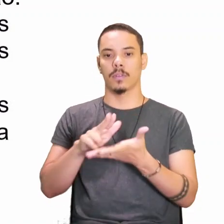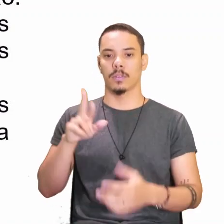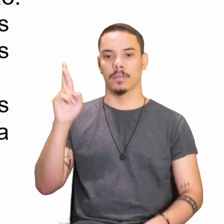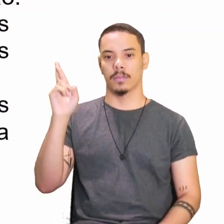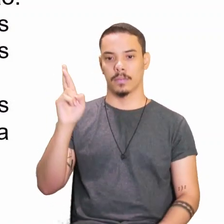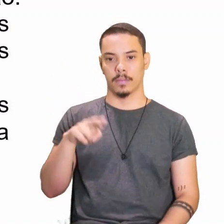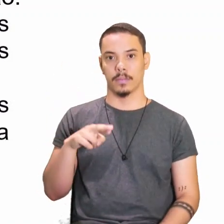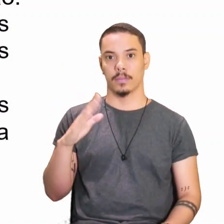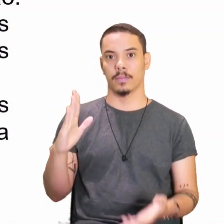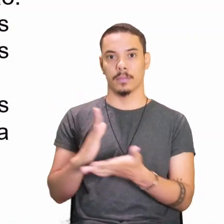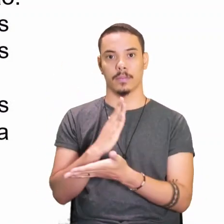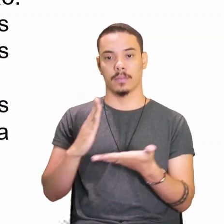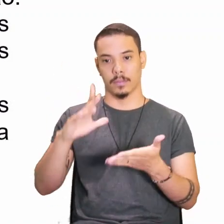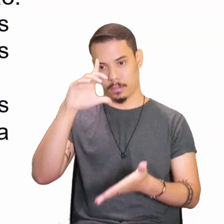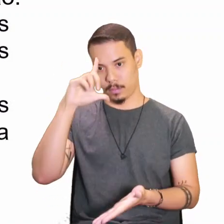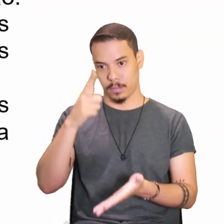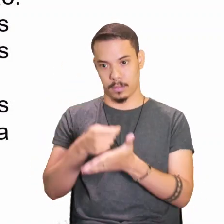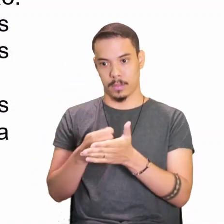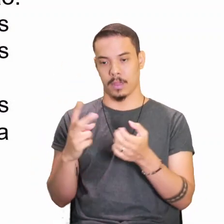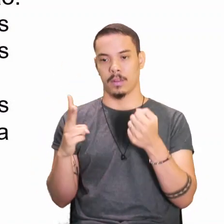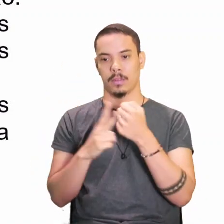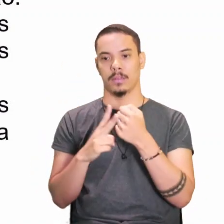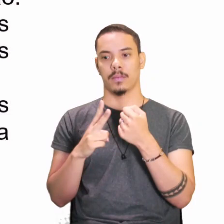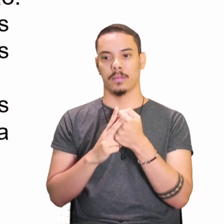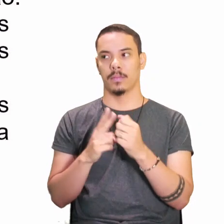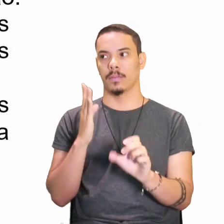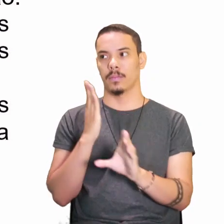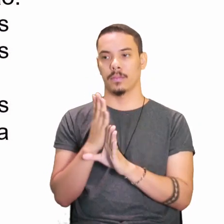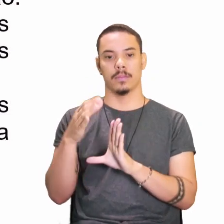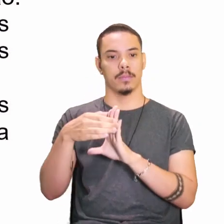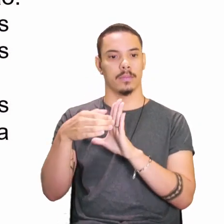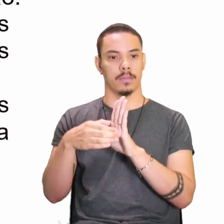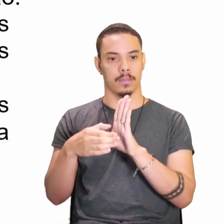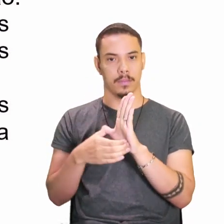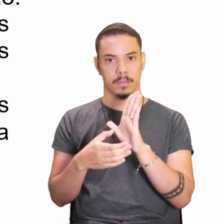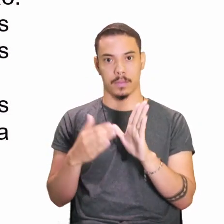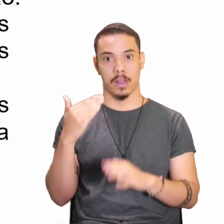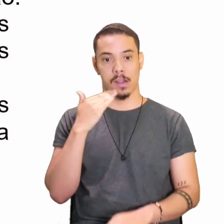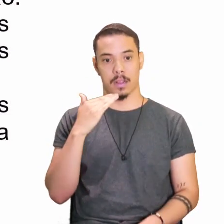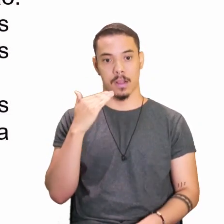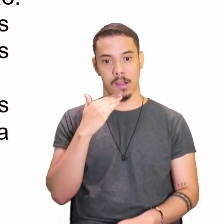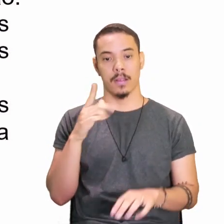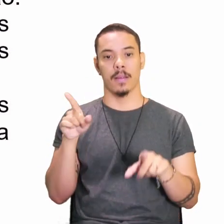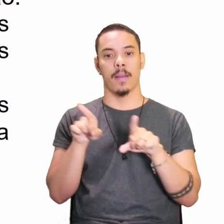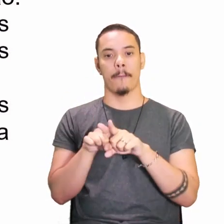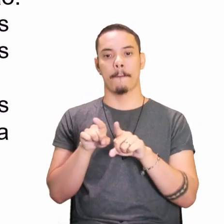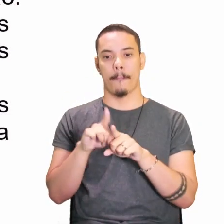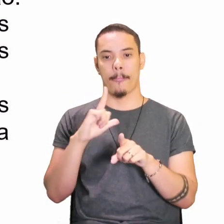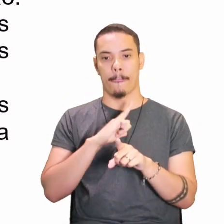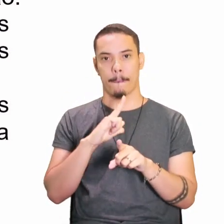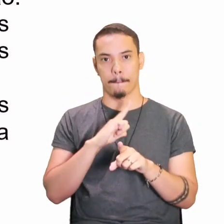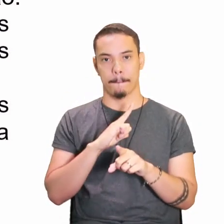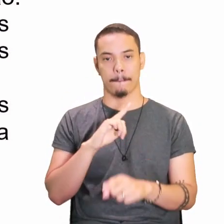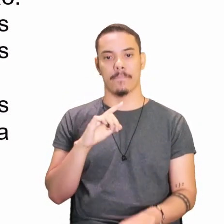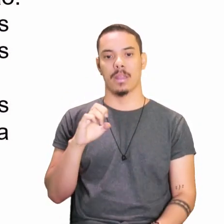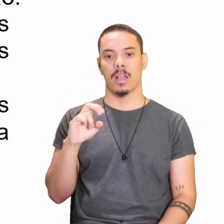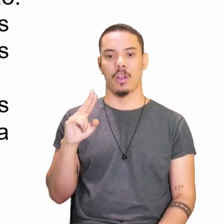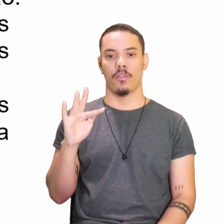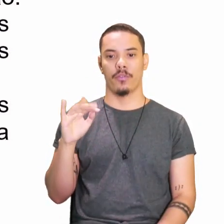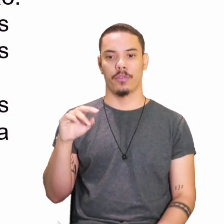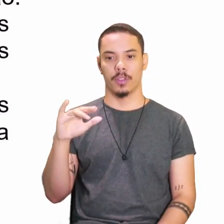para que determinados verbos sejam classificados como definitivos entre elas estão a